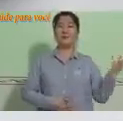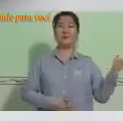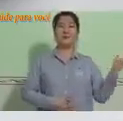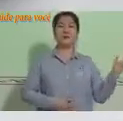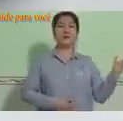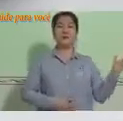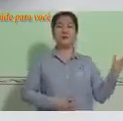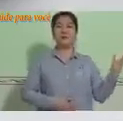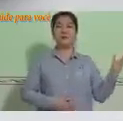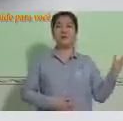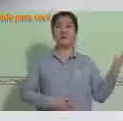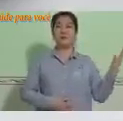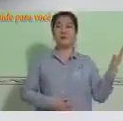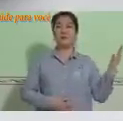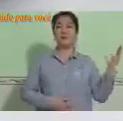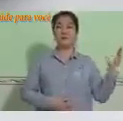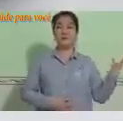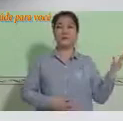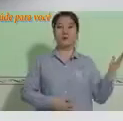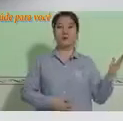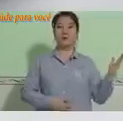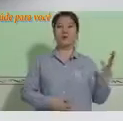FERVDAOMINERLNGARRAFADARS CEITADE 1